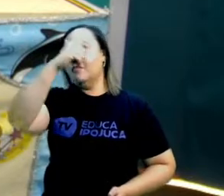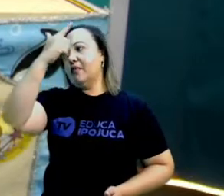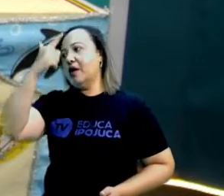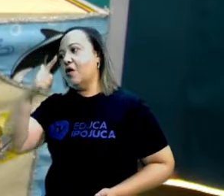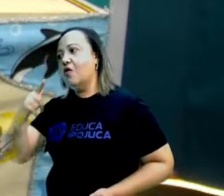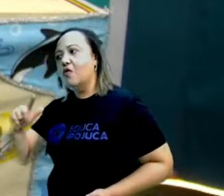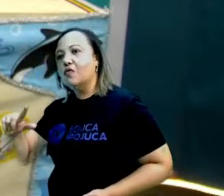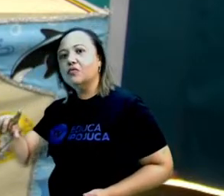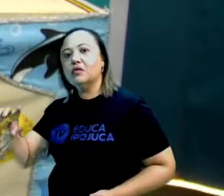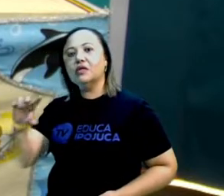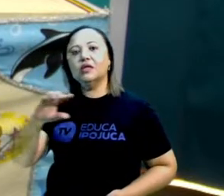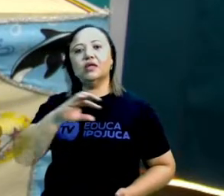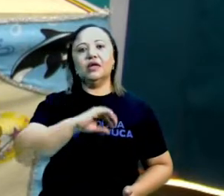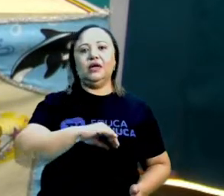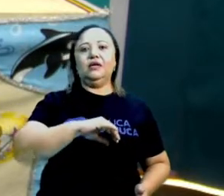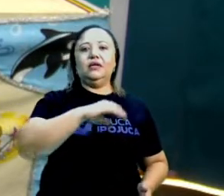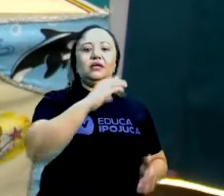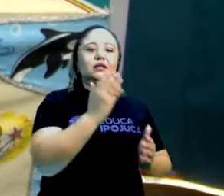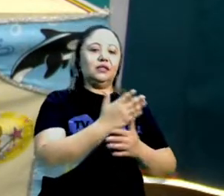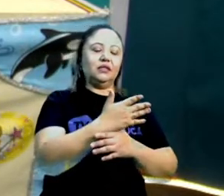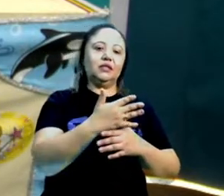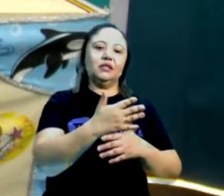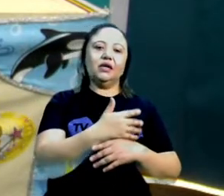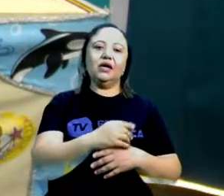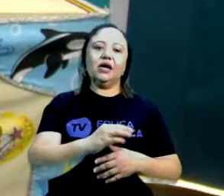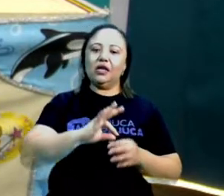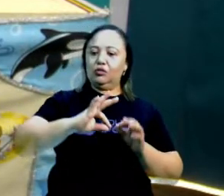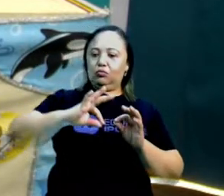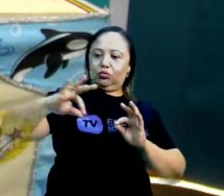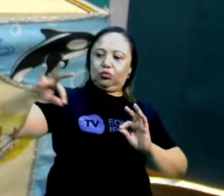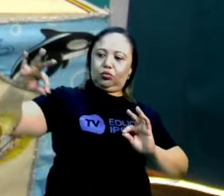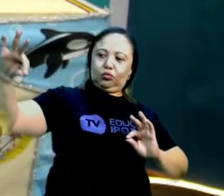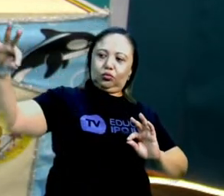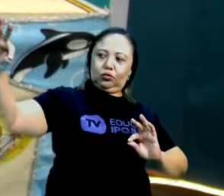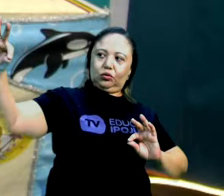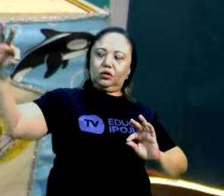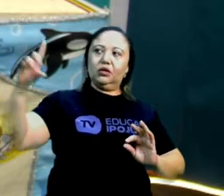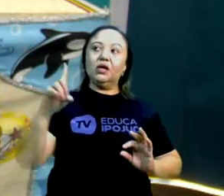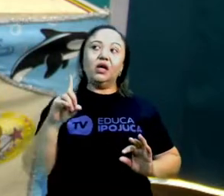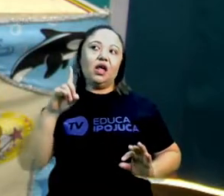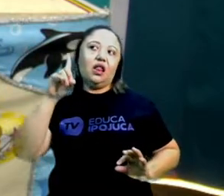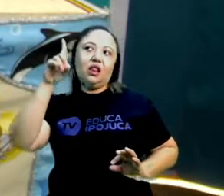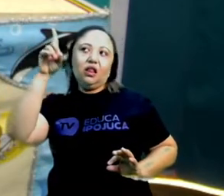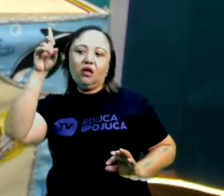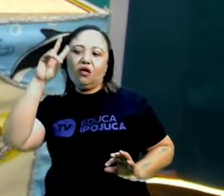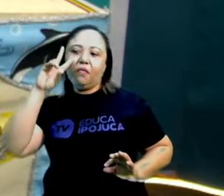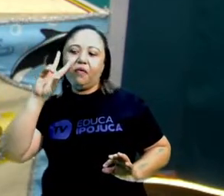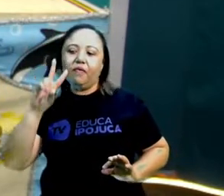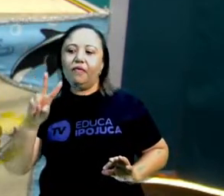outra cidade mais distante e Deus, ele não vai me ver. Mas vê, leiturinha.